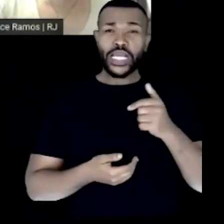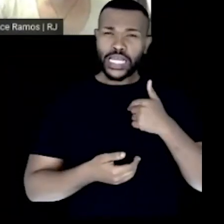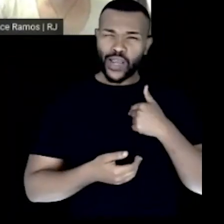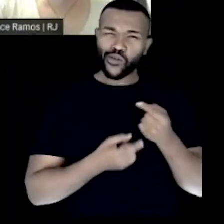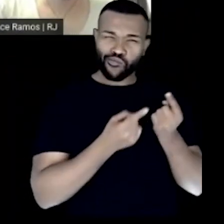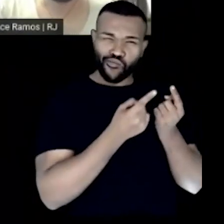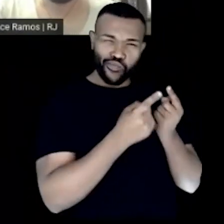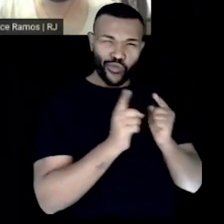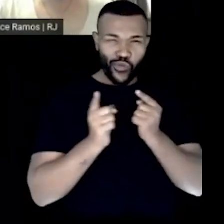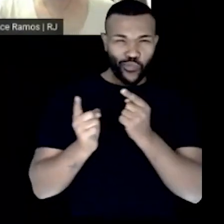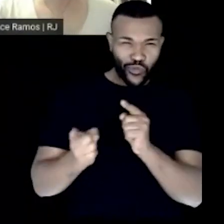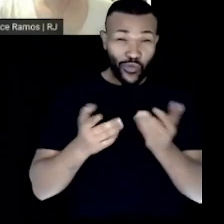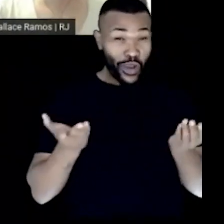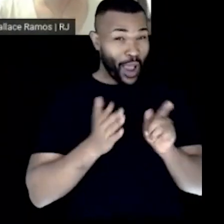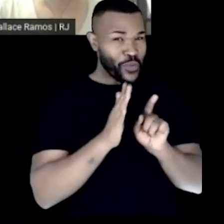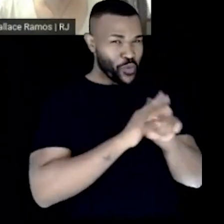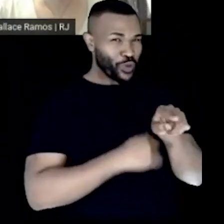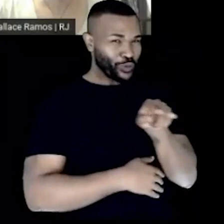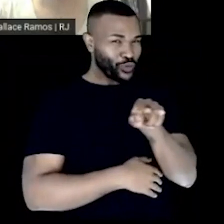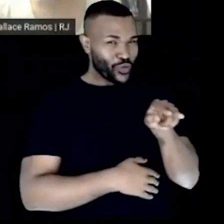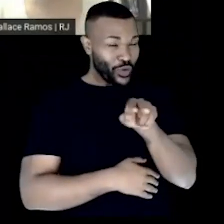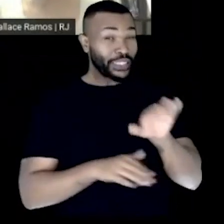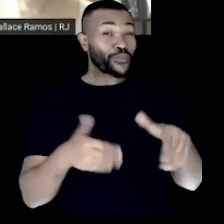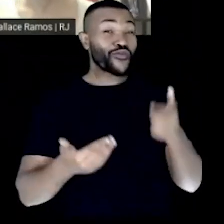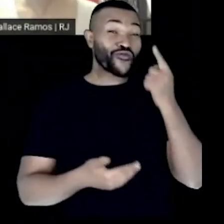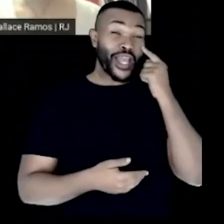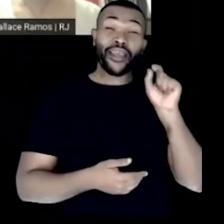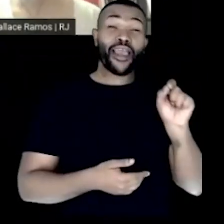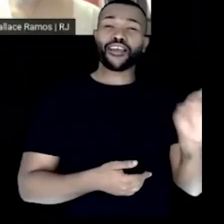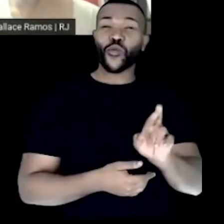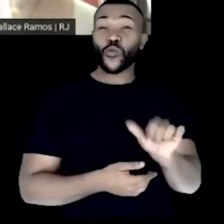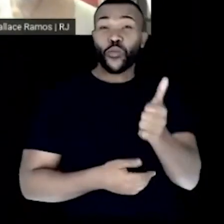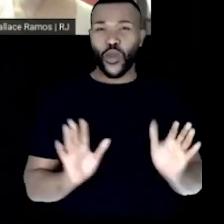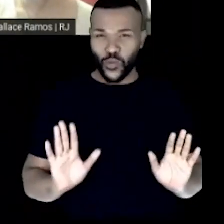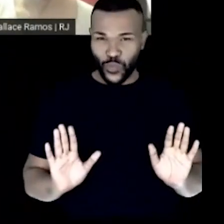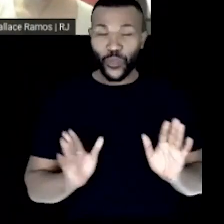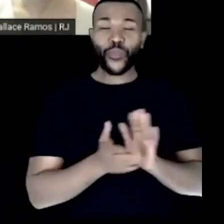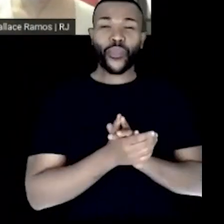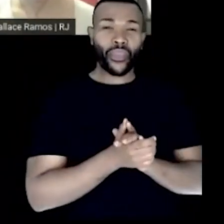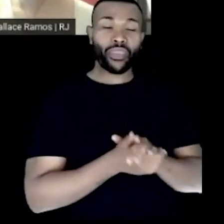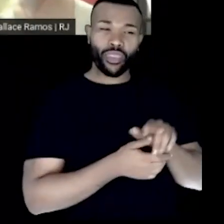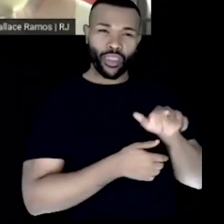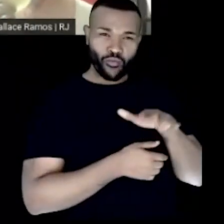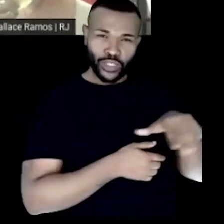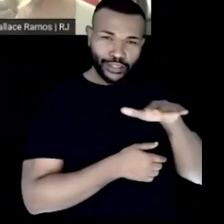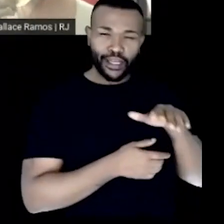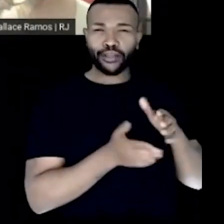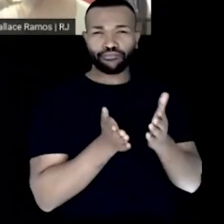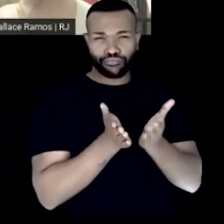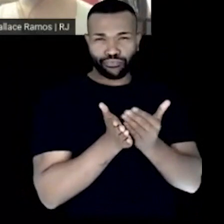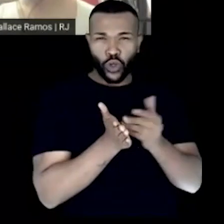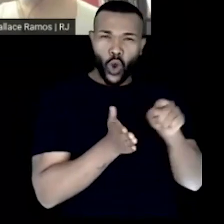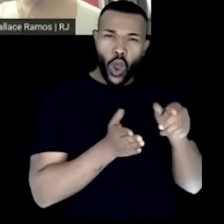fazer uma pequena provocação, uma pequena pergunta para os dois, e aí a gente vê quem responde primeiro. Na obra de